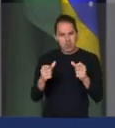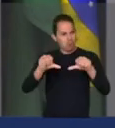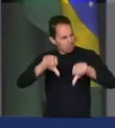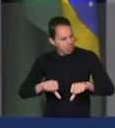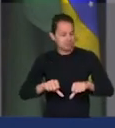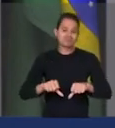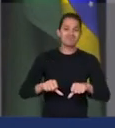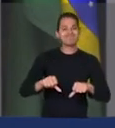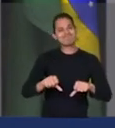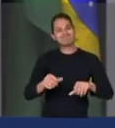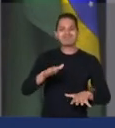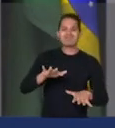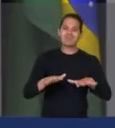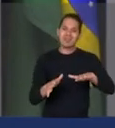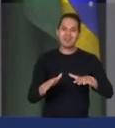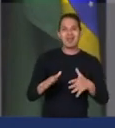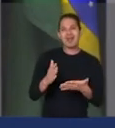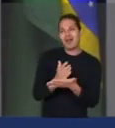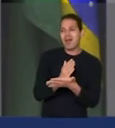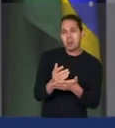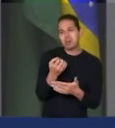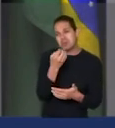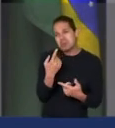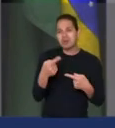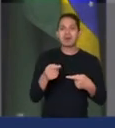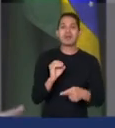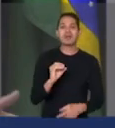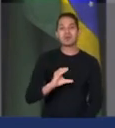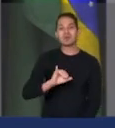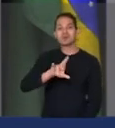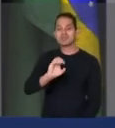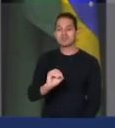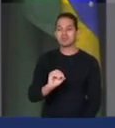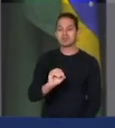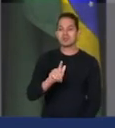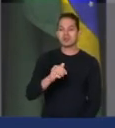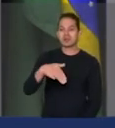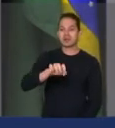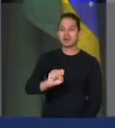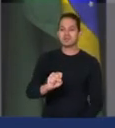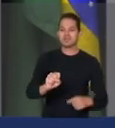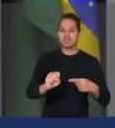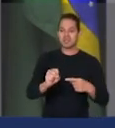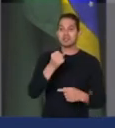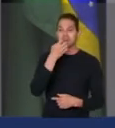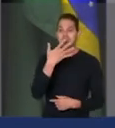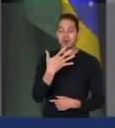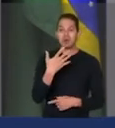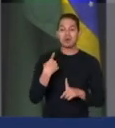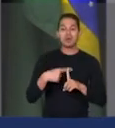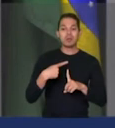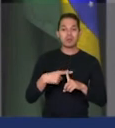Tem alguém bom na oposição, sim. É o Ciro. É o Ciro Gomes. Porque o Ciro Gomes, quando ele liga o